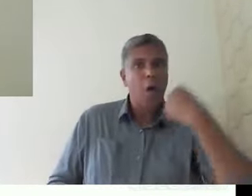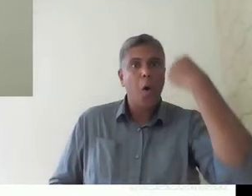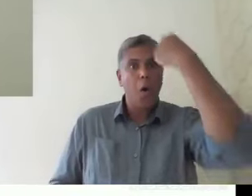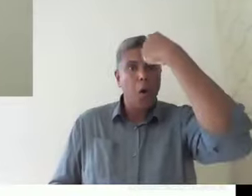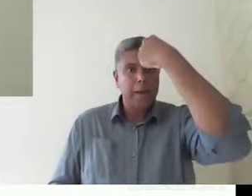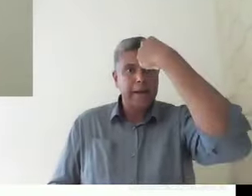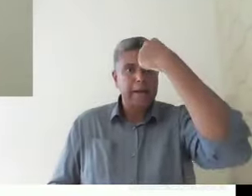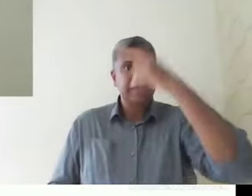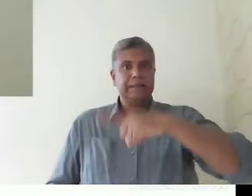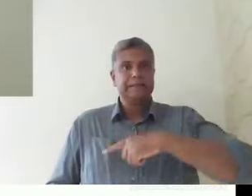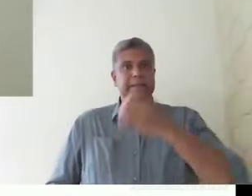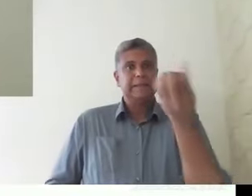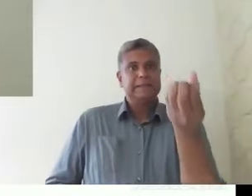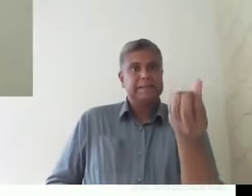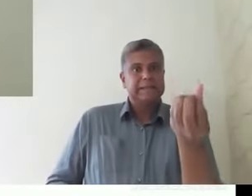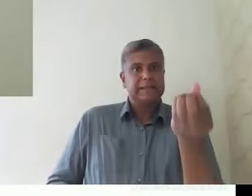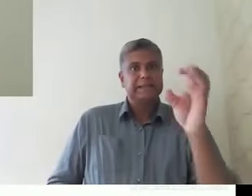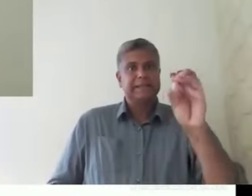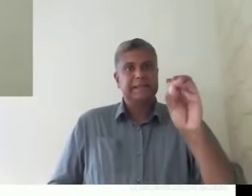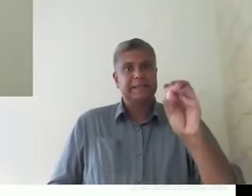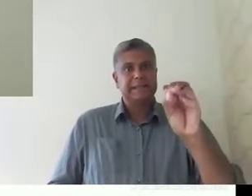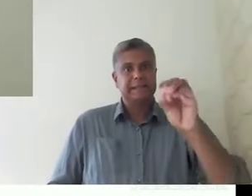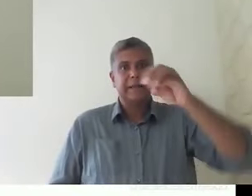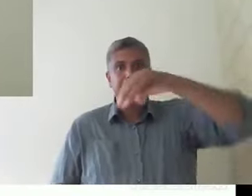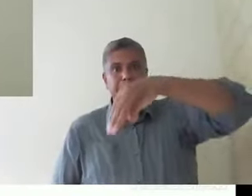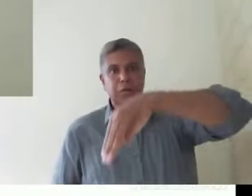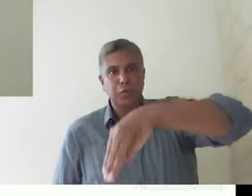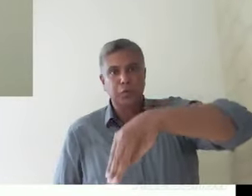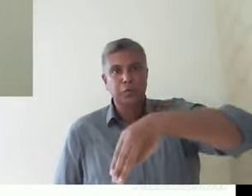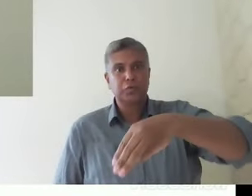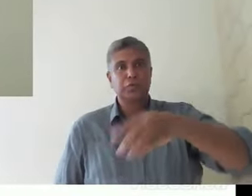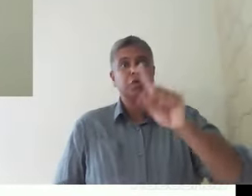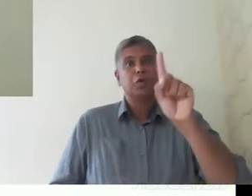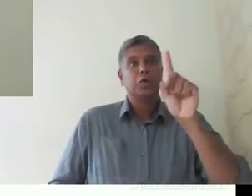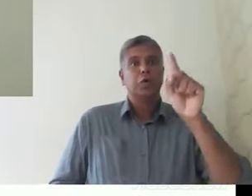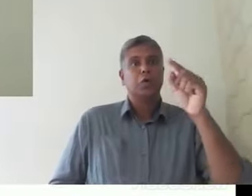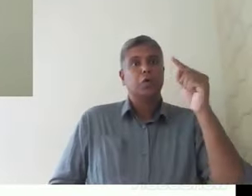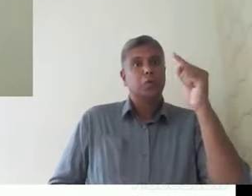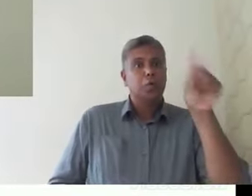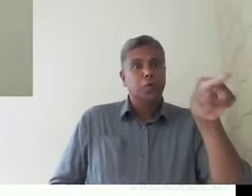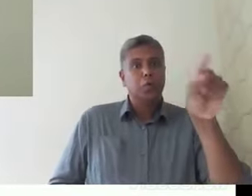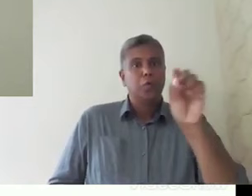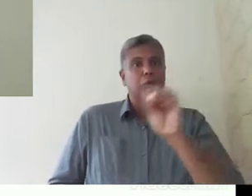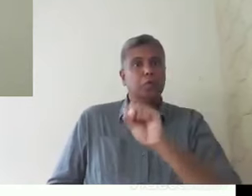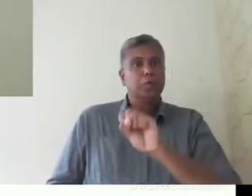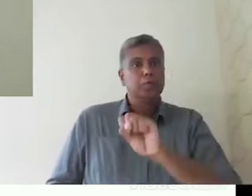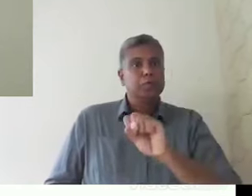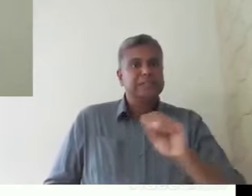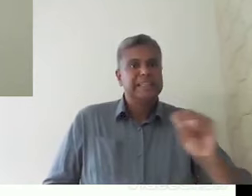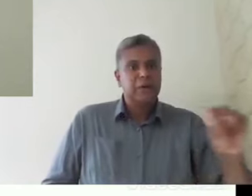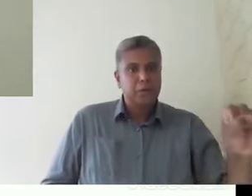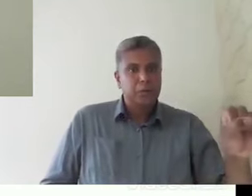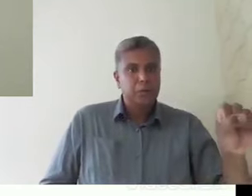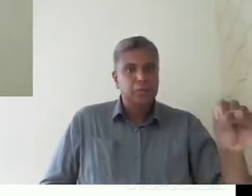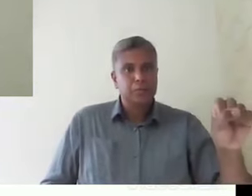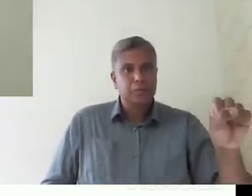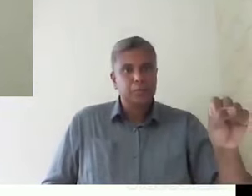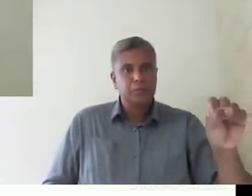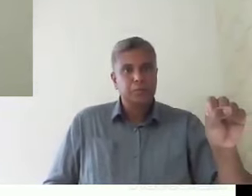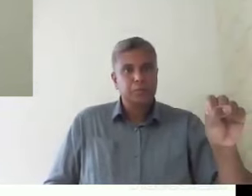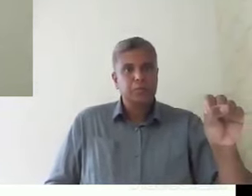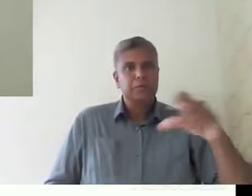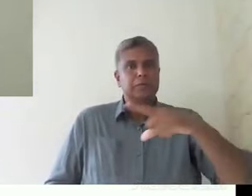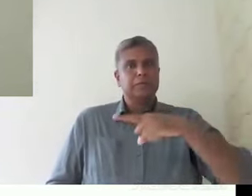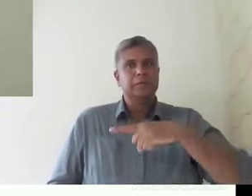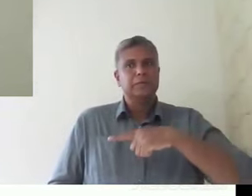1 minuto contém 60 segundos. Assim, 1 hora contém 60 vezes 60 segundos,